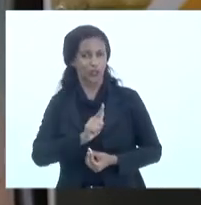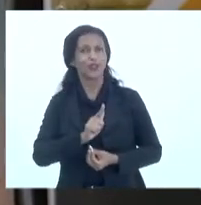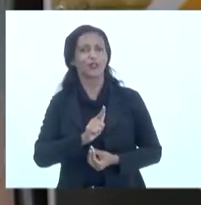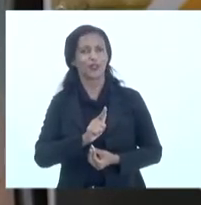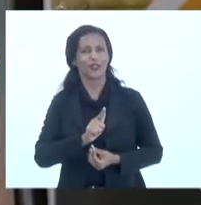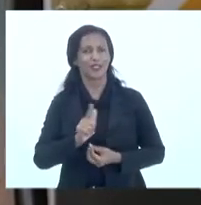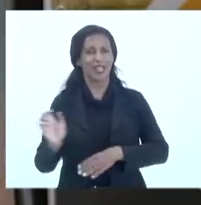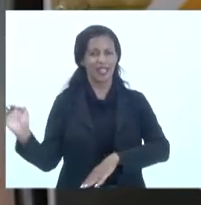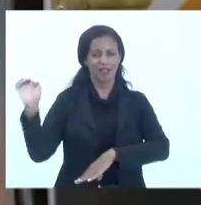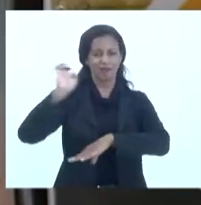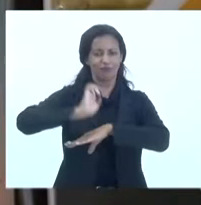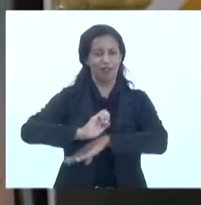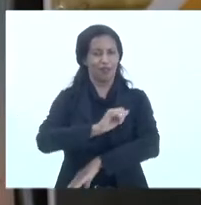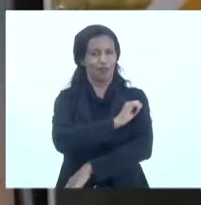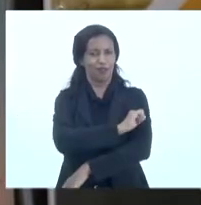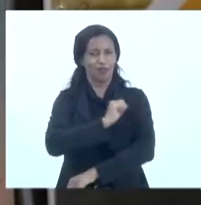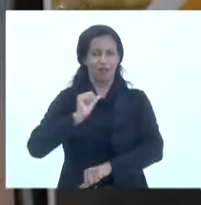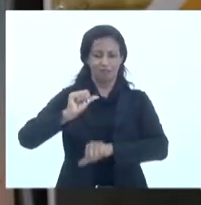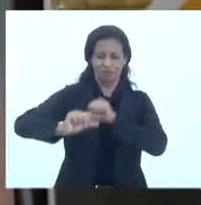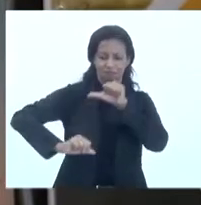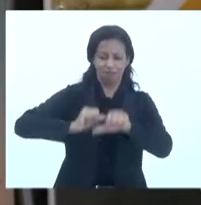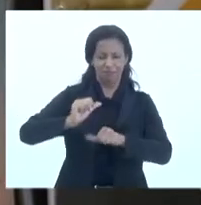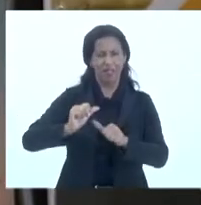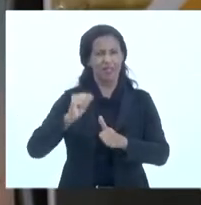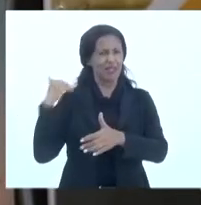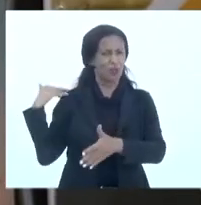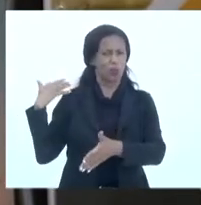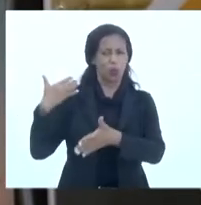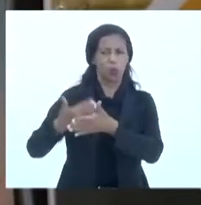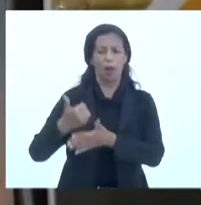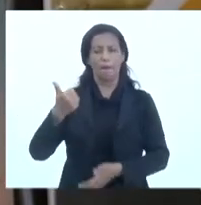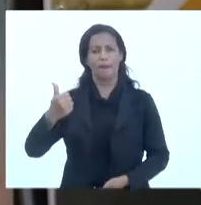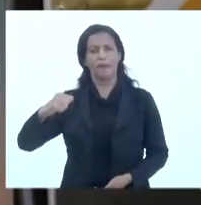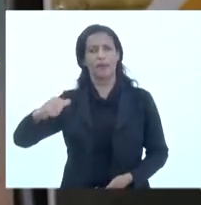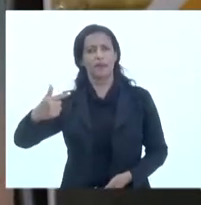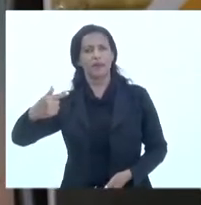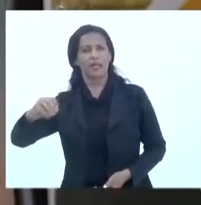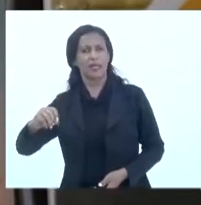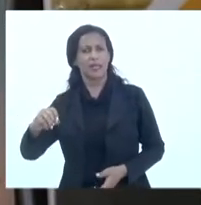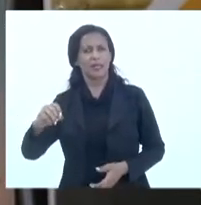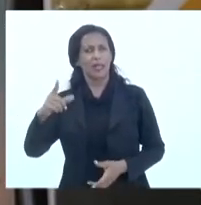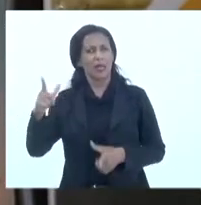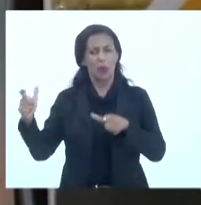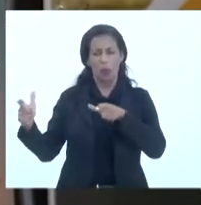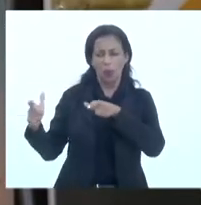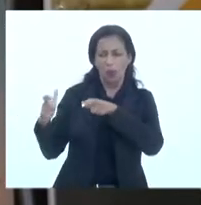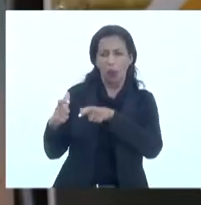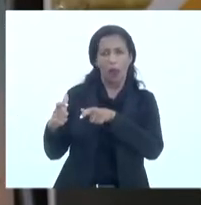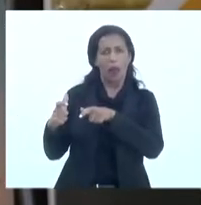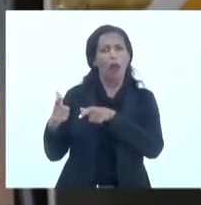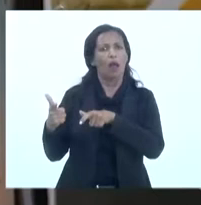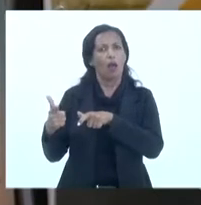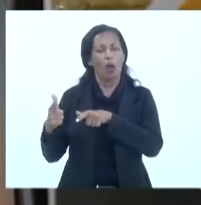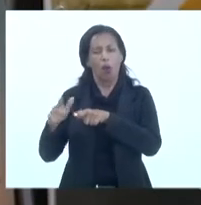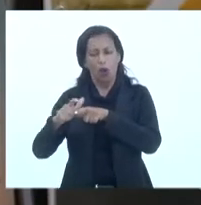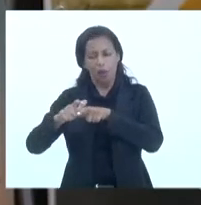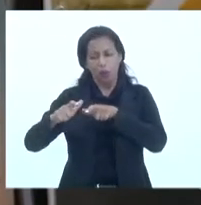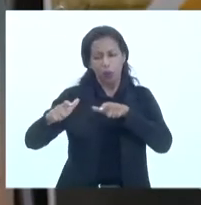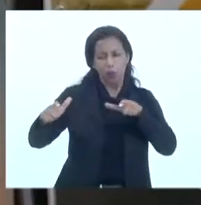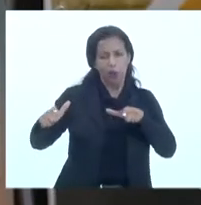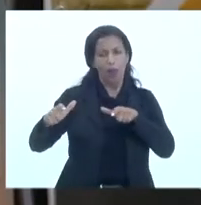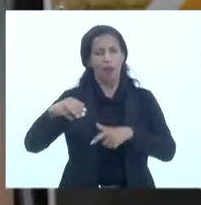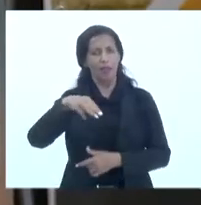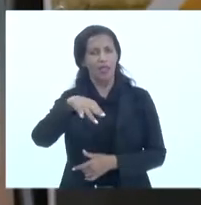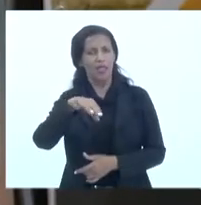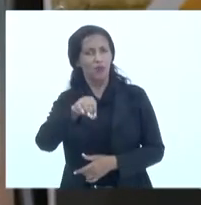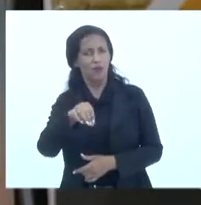ciclo vicioso, desde os anos 70 é o Estado da Federação que menos cresce, colocá-lo no ciclo virtuoso e o Médio